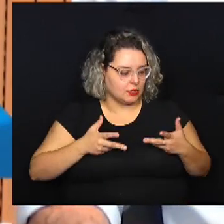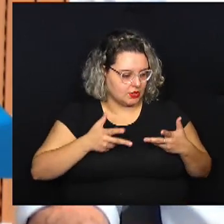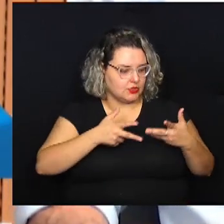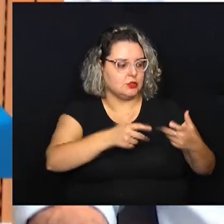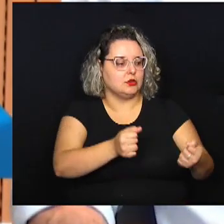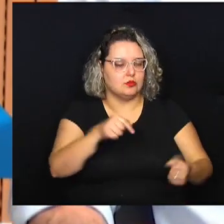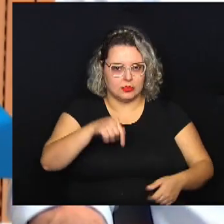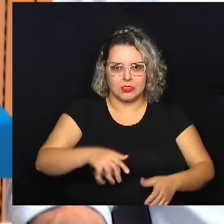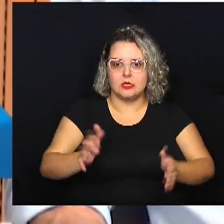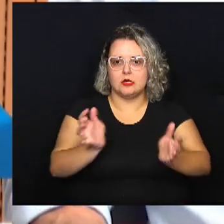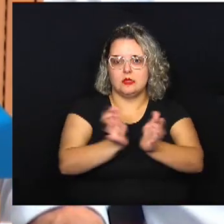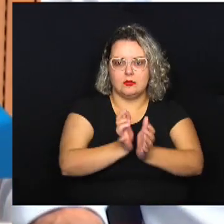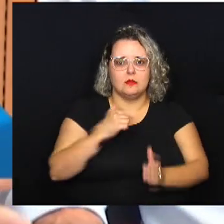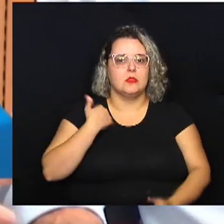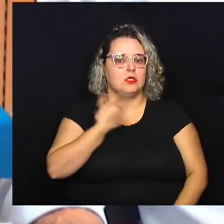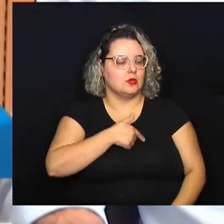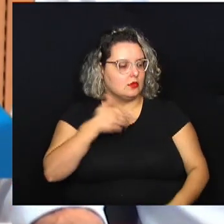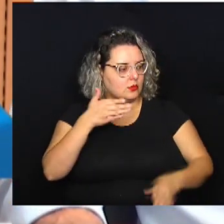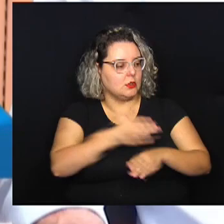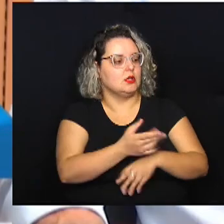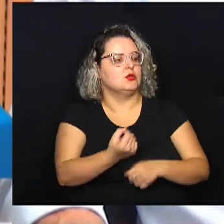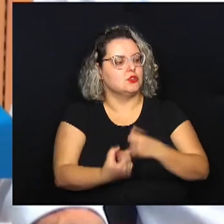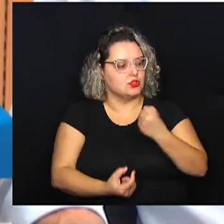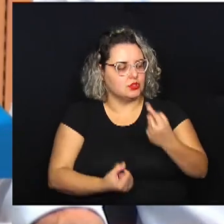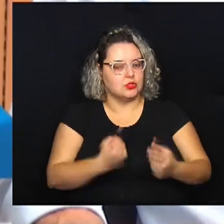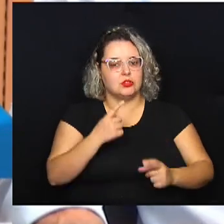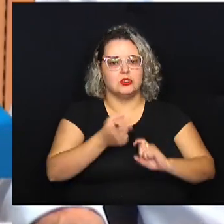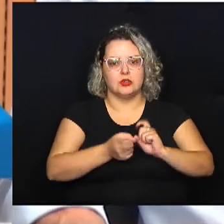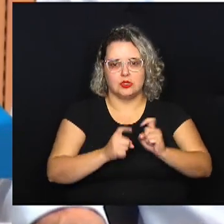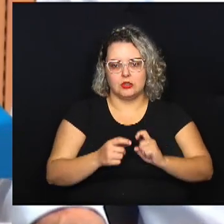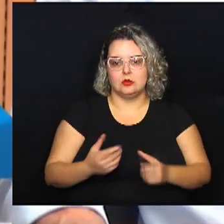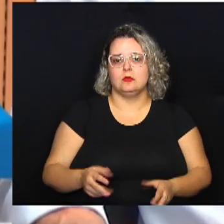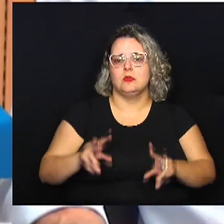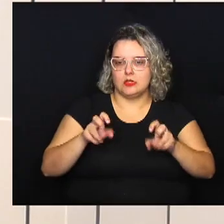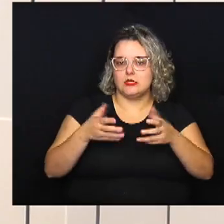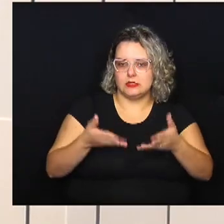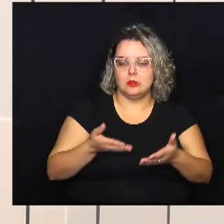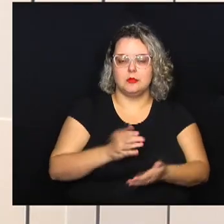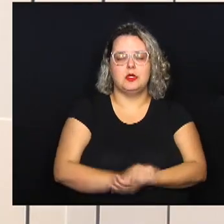essa comissão, para a gente participar de algumas reuniões acima desse tema.